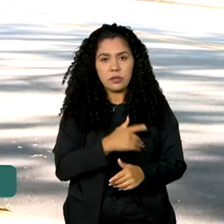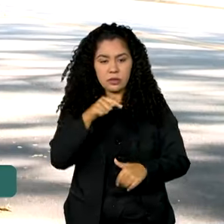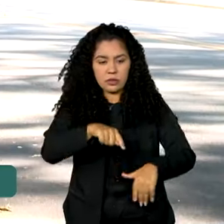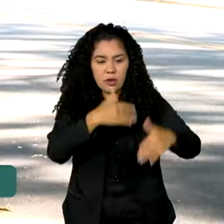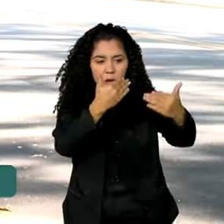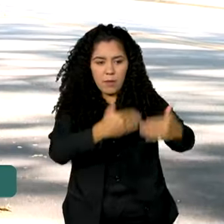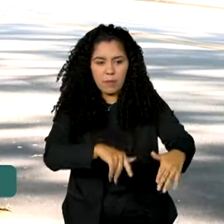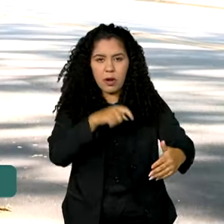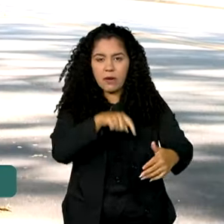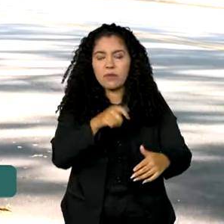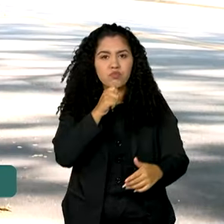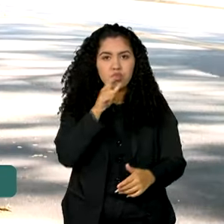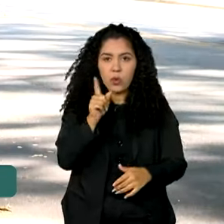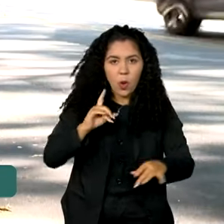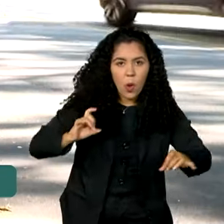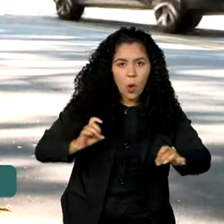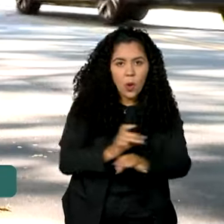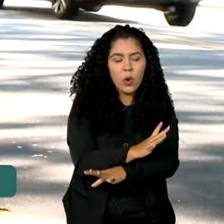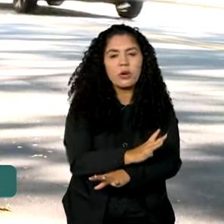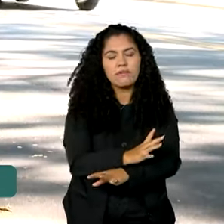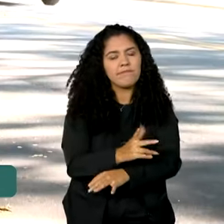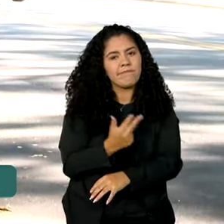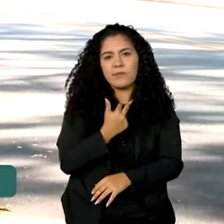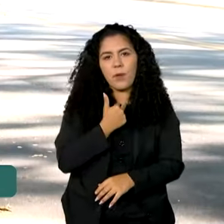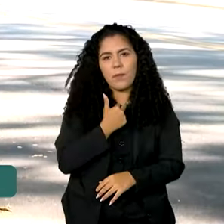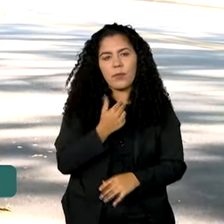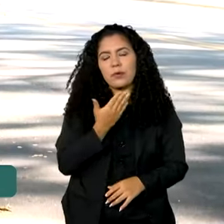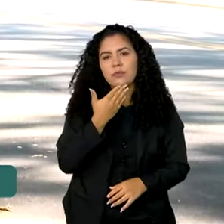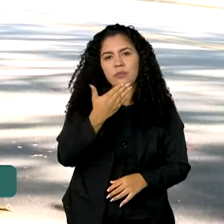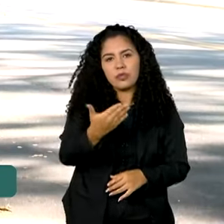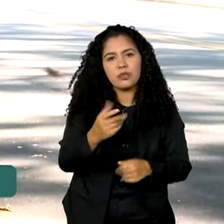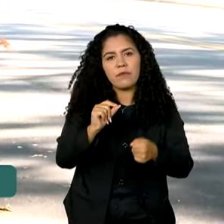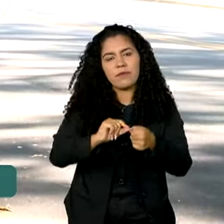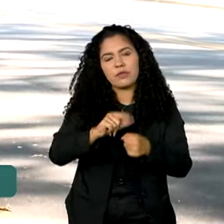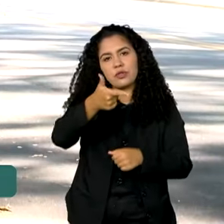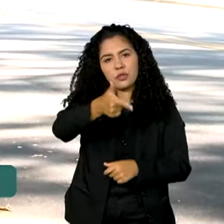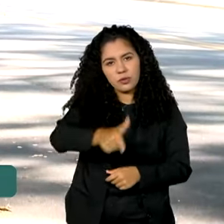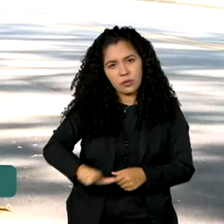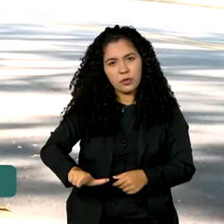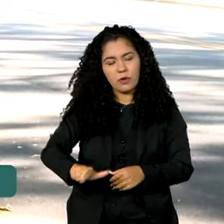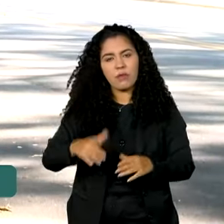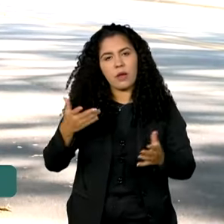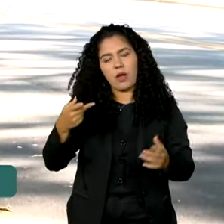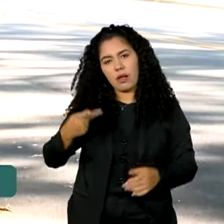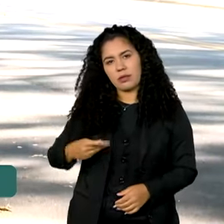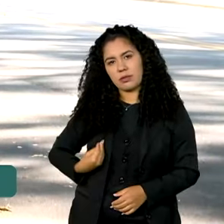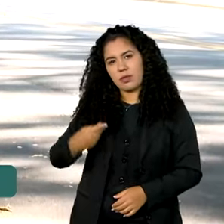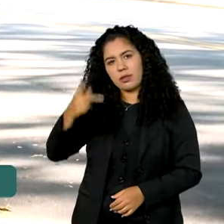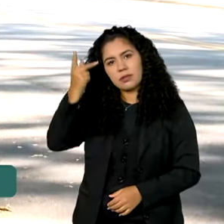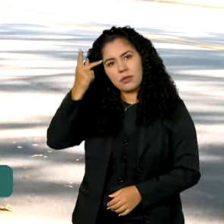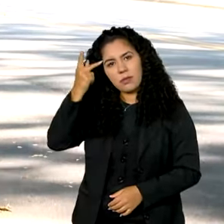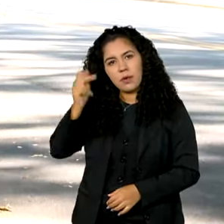e não concluiu a prova, não poderá solicitar a reaplicação. De São Paulo, Adriana Natali.